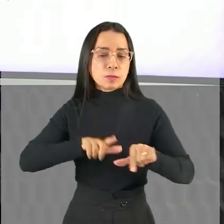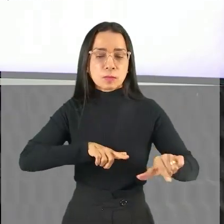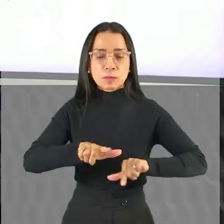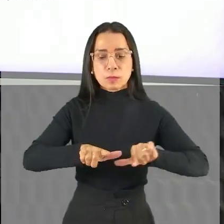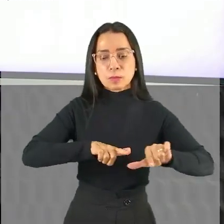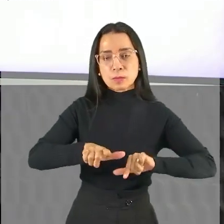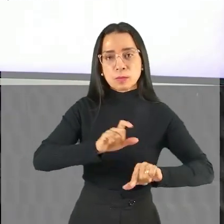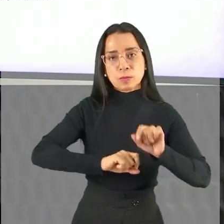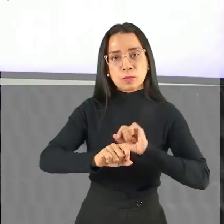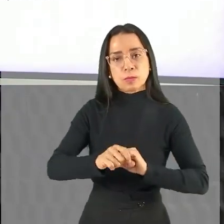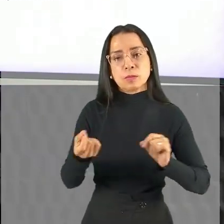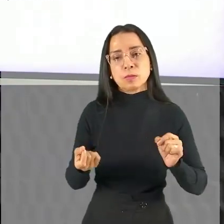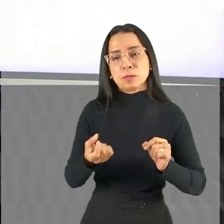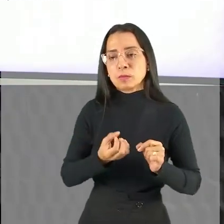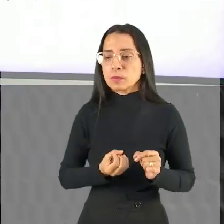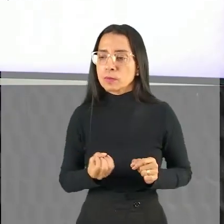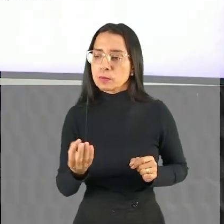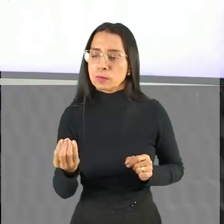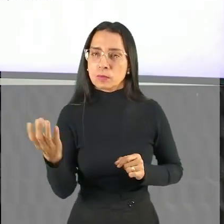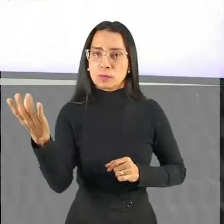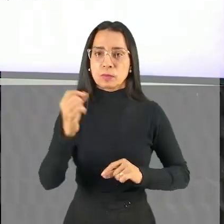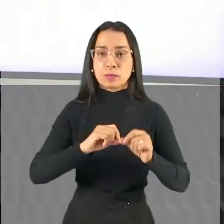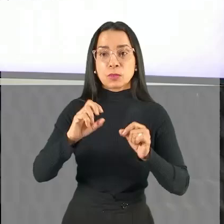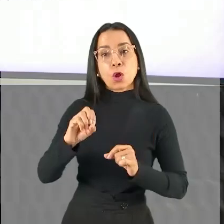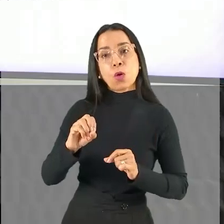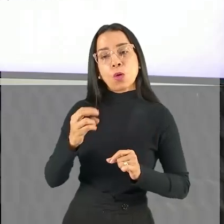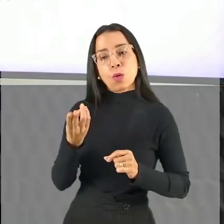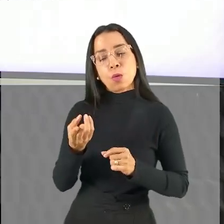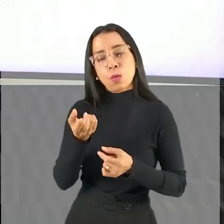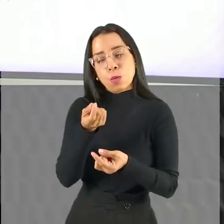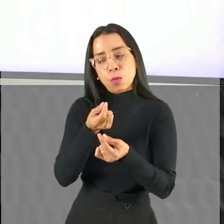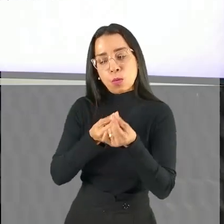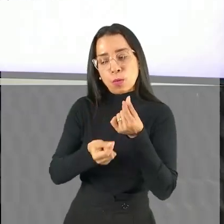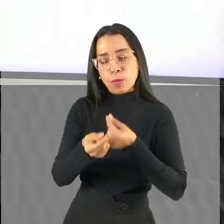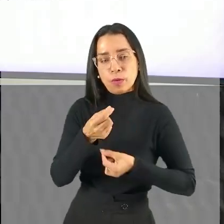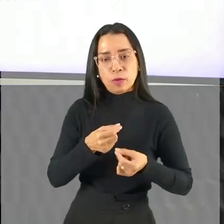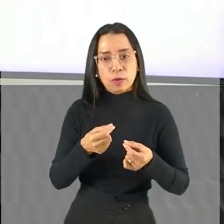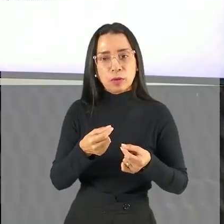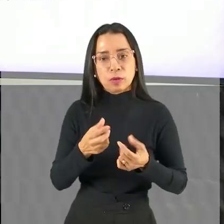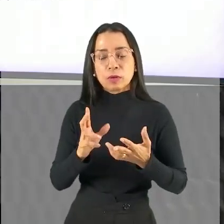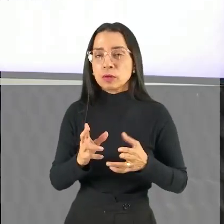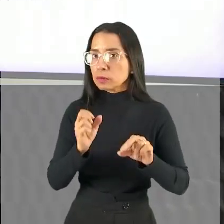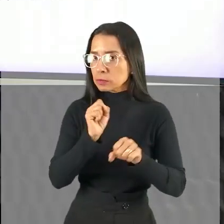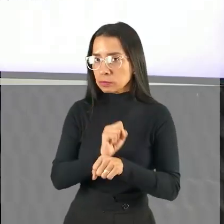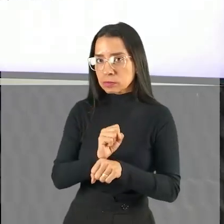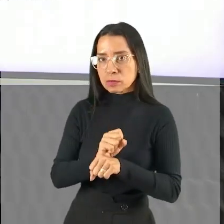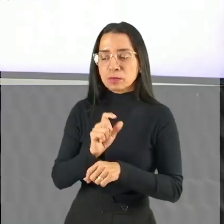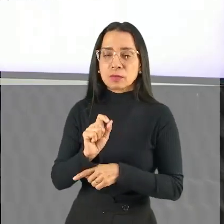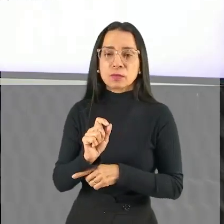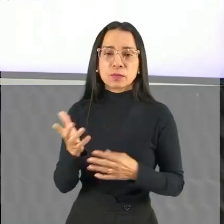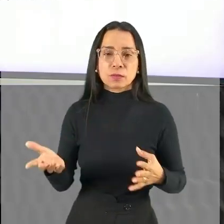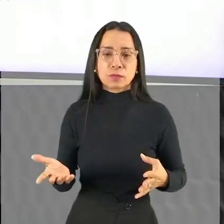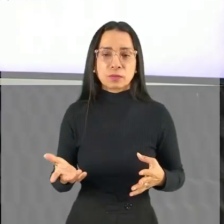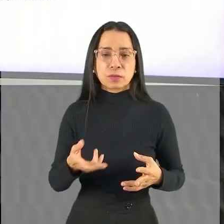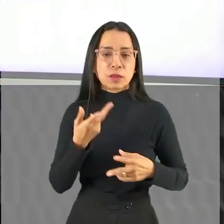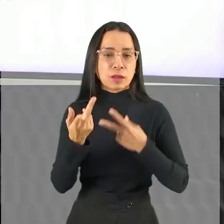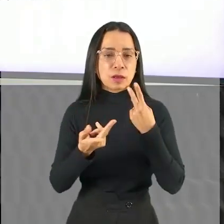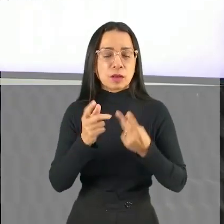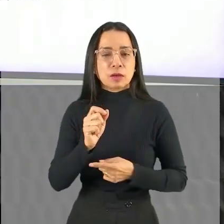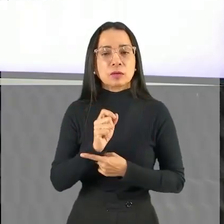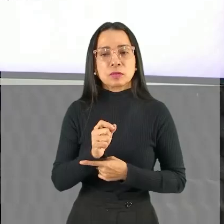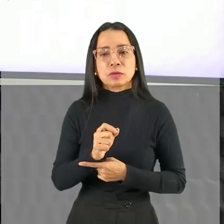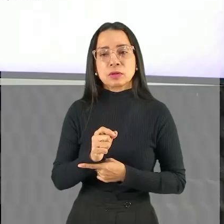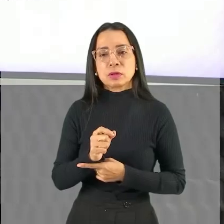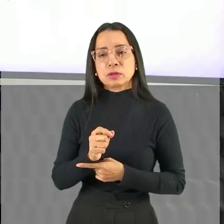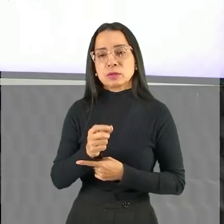essas mulheres viajantes ou comerciantes, tá? Vamos aguardar isso aí. Mas aqui fala sobre, né, essas